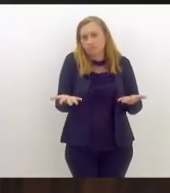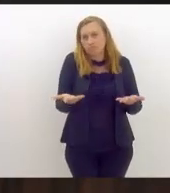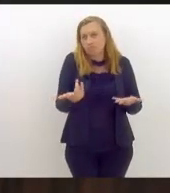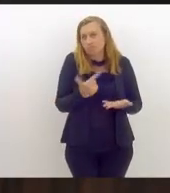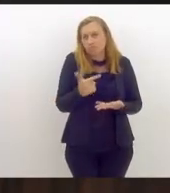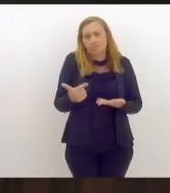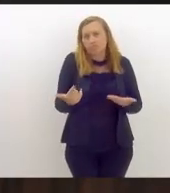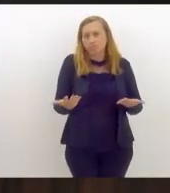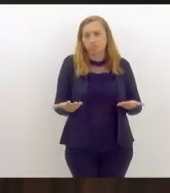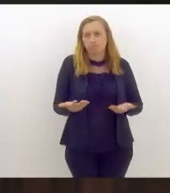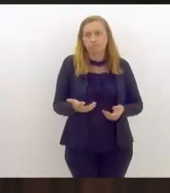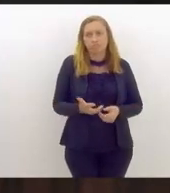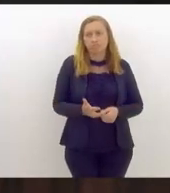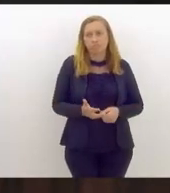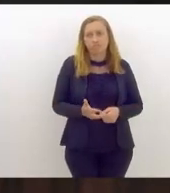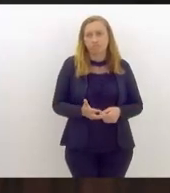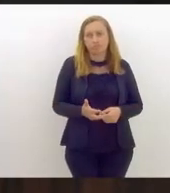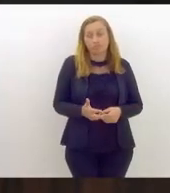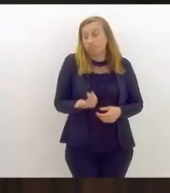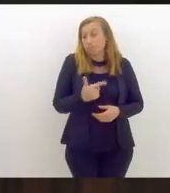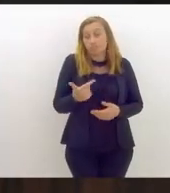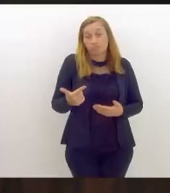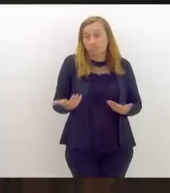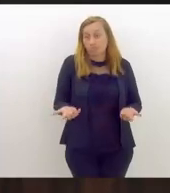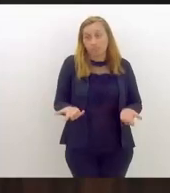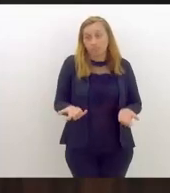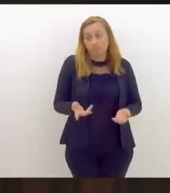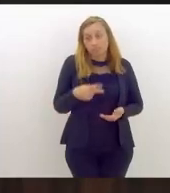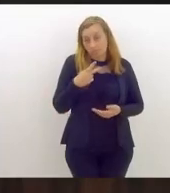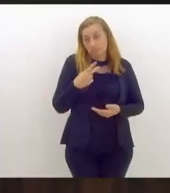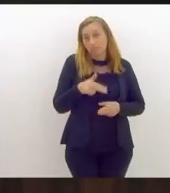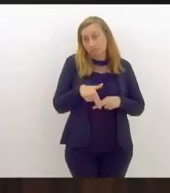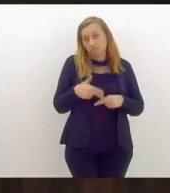Não tem parecer. Não tem parecer, por isso que eu falei.